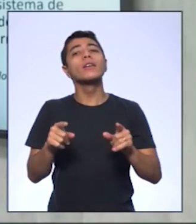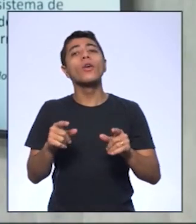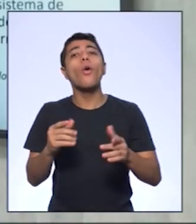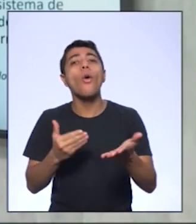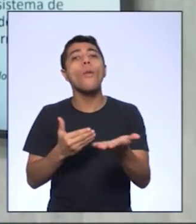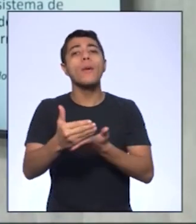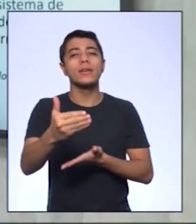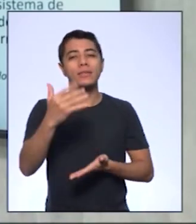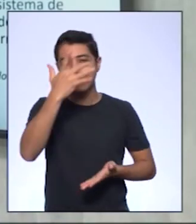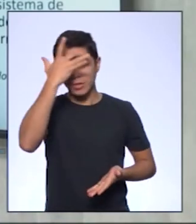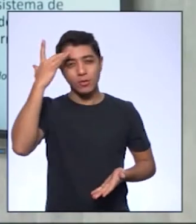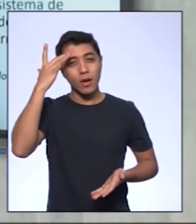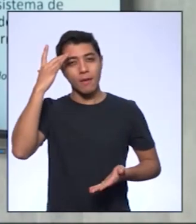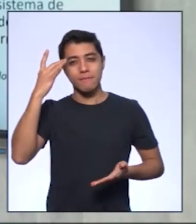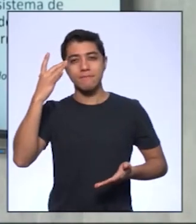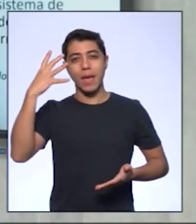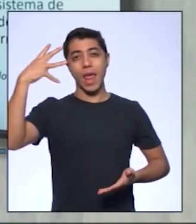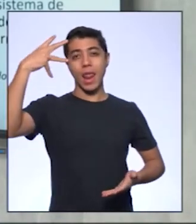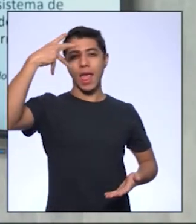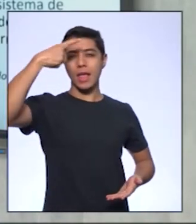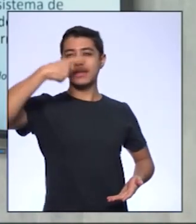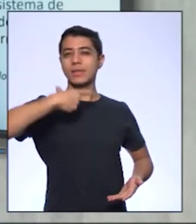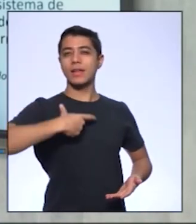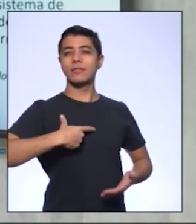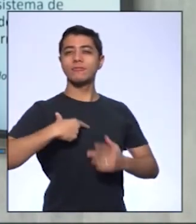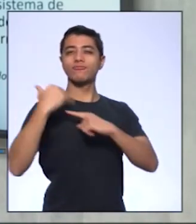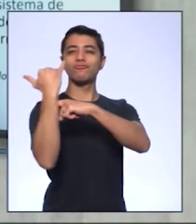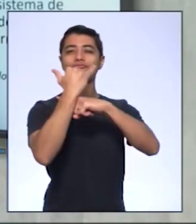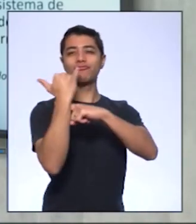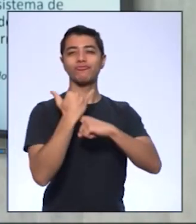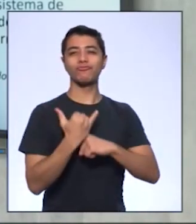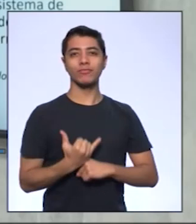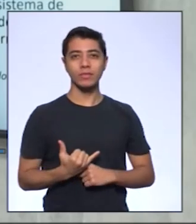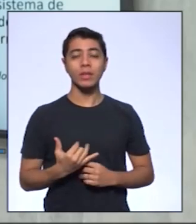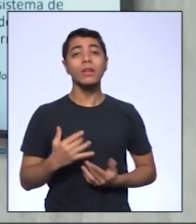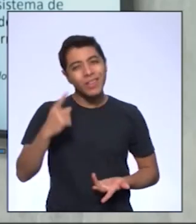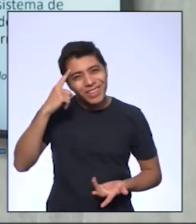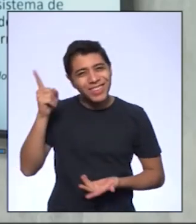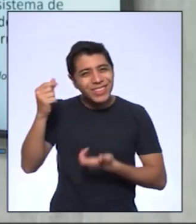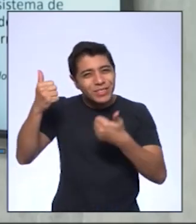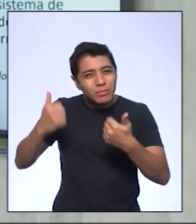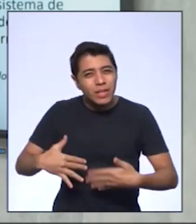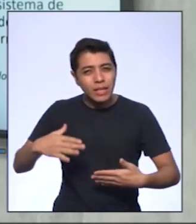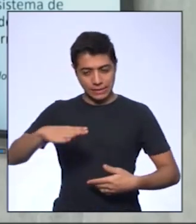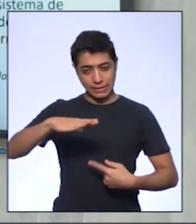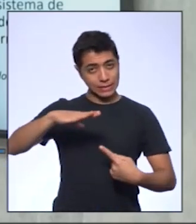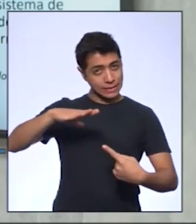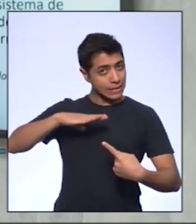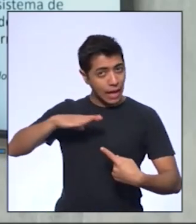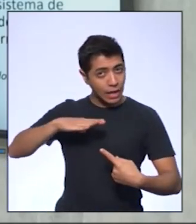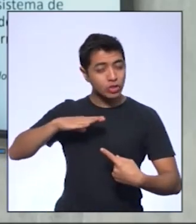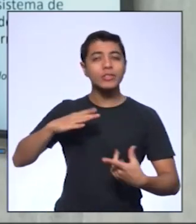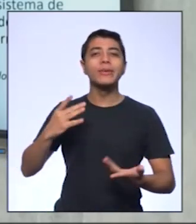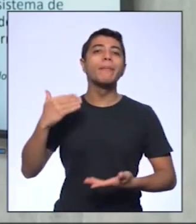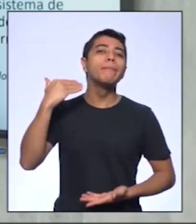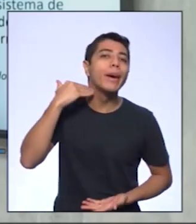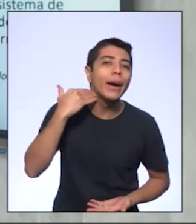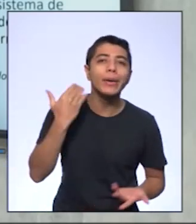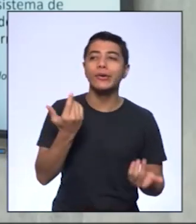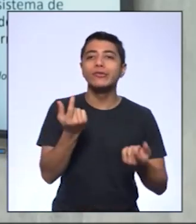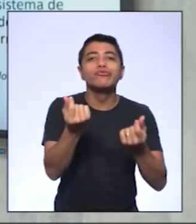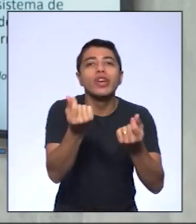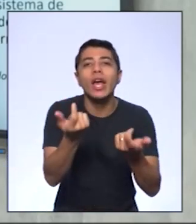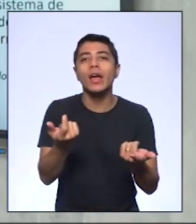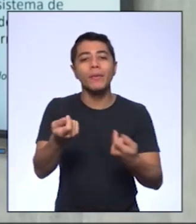cá. Mano, ele tá falando só de elementos capitalistas, né? Meu, a cidade é uma cidade de luxo, de beleza, de trabalho, de banco, de atividade monetária, de moeda,